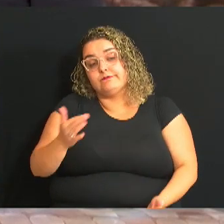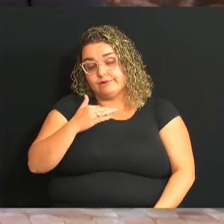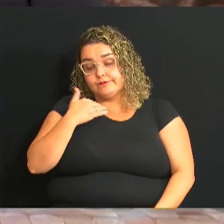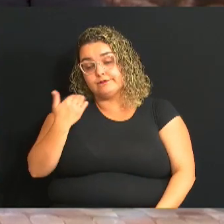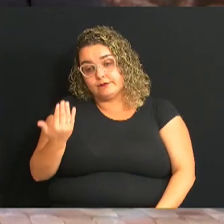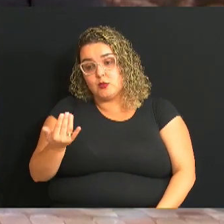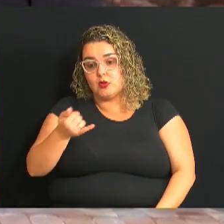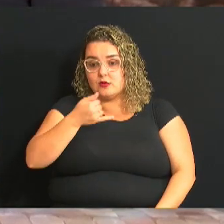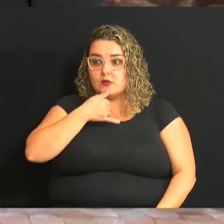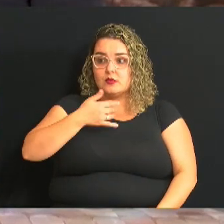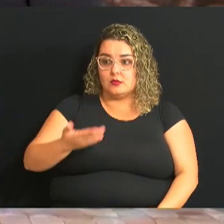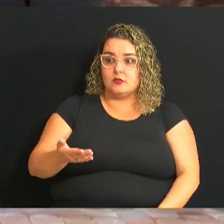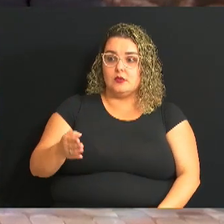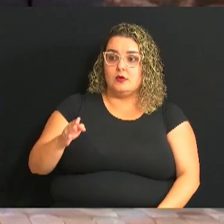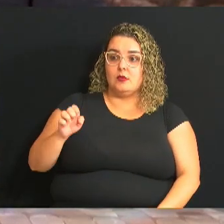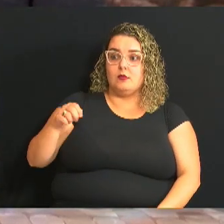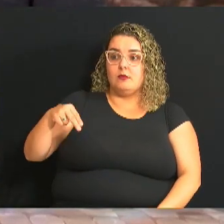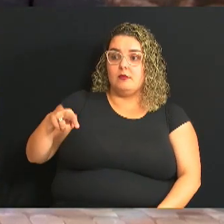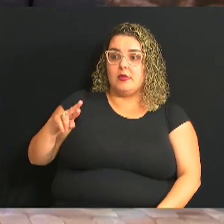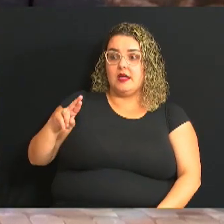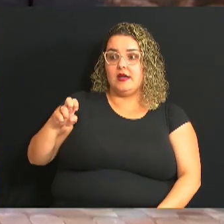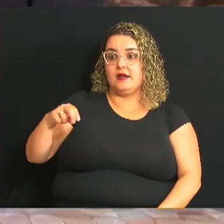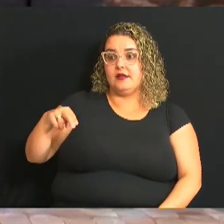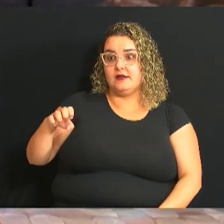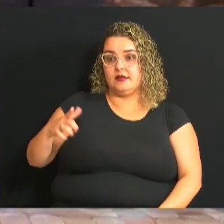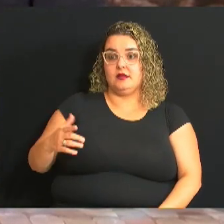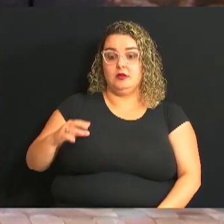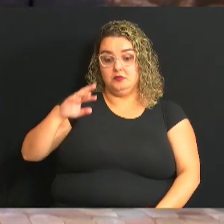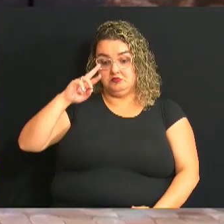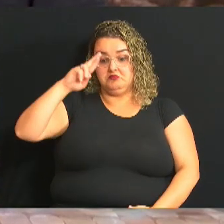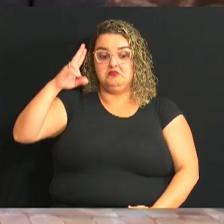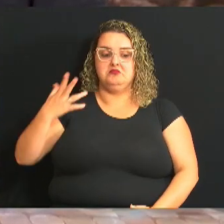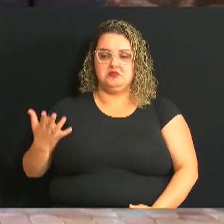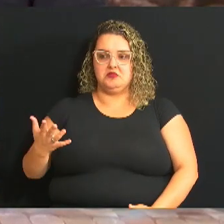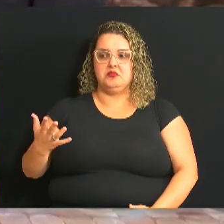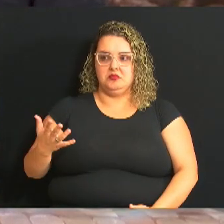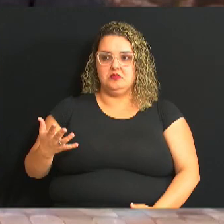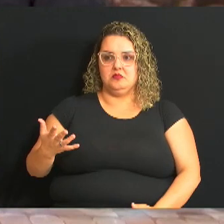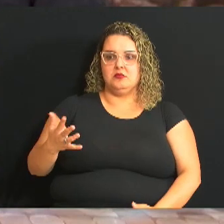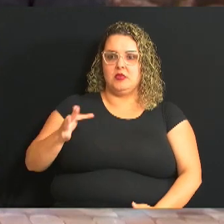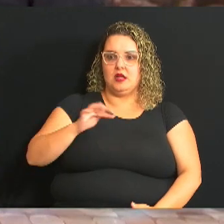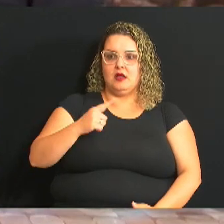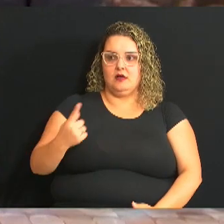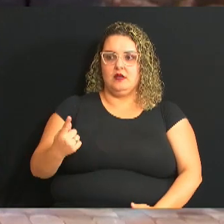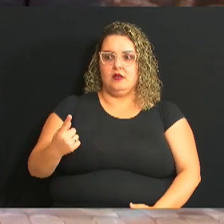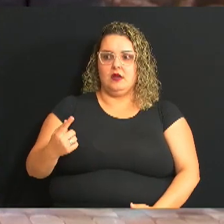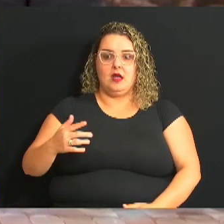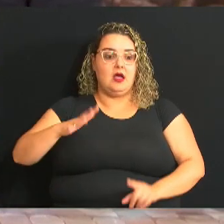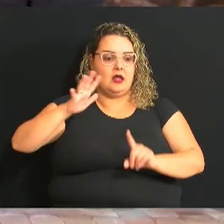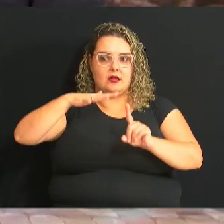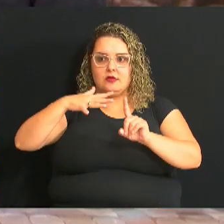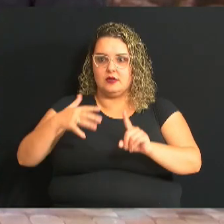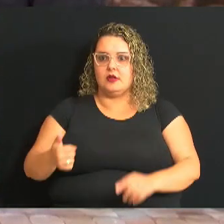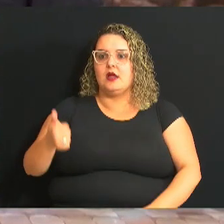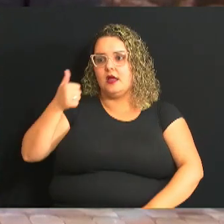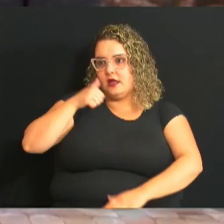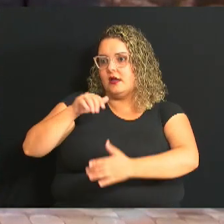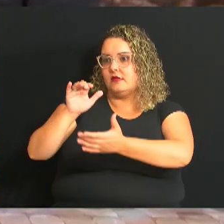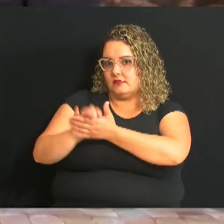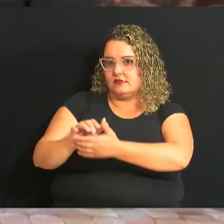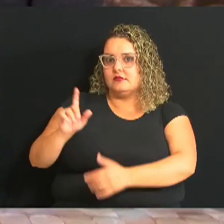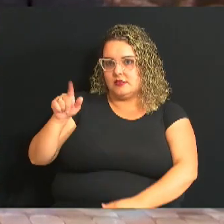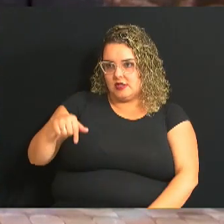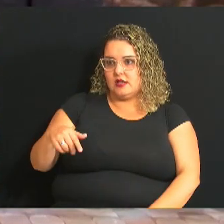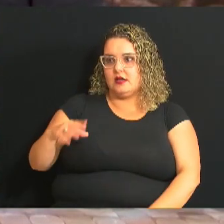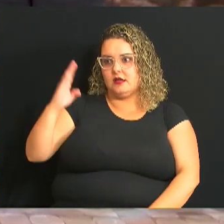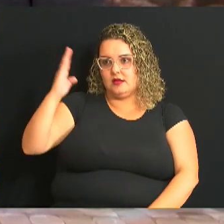e o Bernie Ecclestone, que era na época o chefão da Fórmula 1, era muito fã também do Senna. A esposa do Bernie Ecclestone é brasileira, né? O Bernie tem uma fazenda aqui em